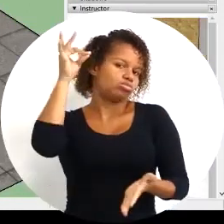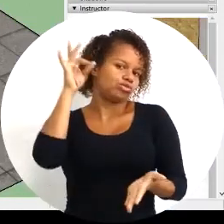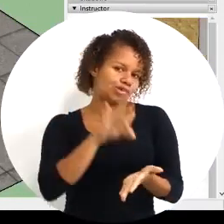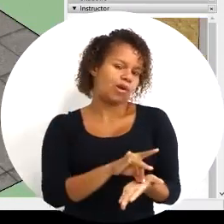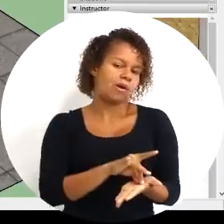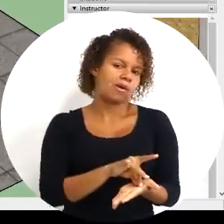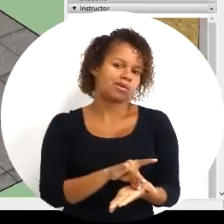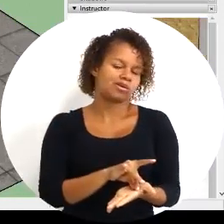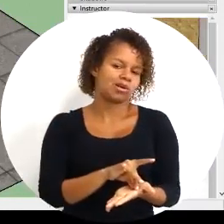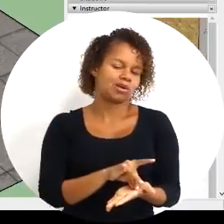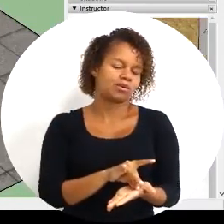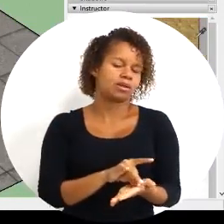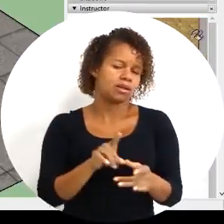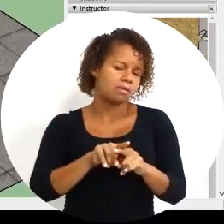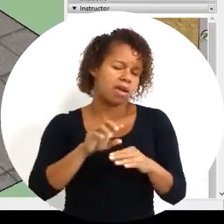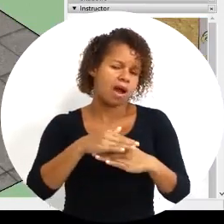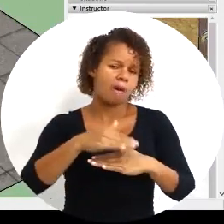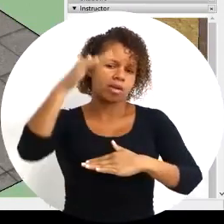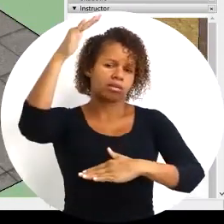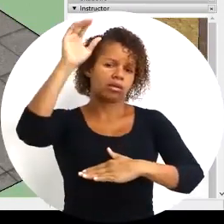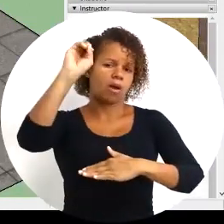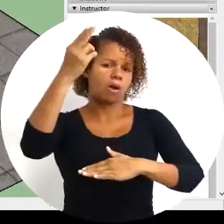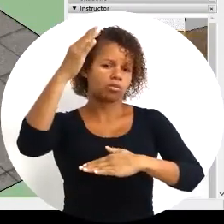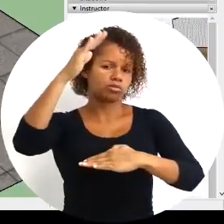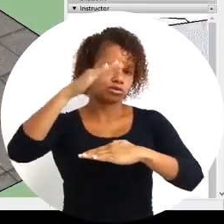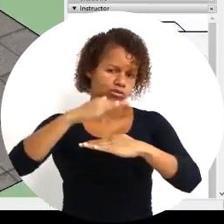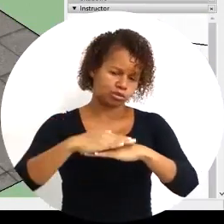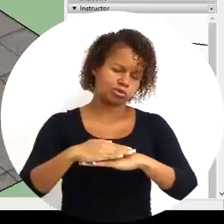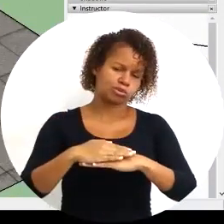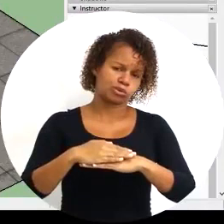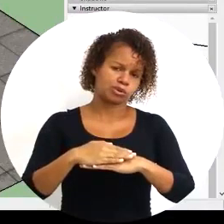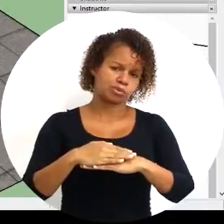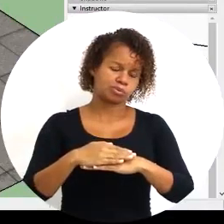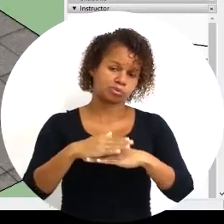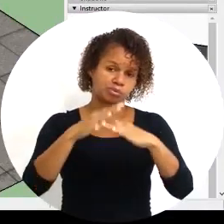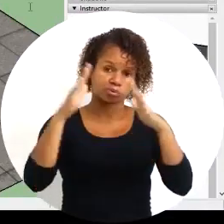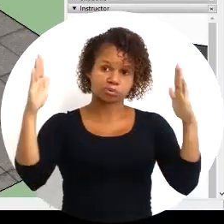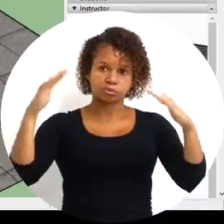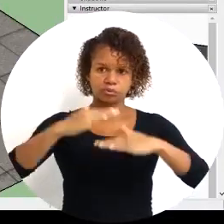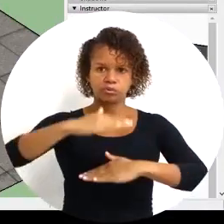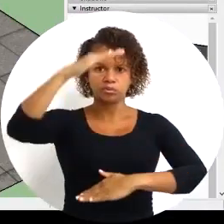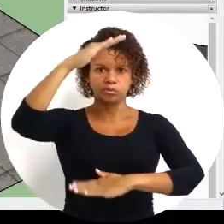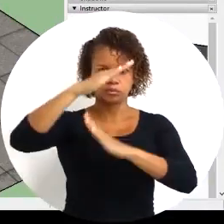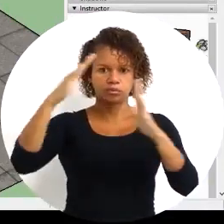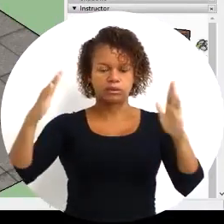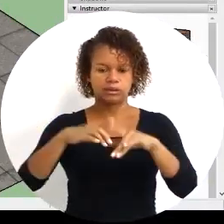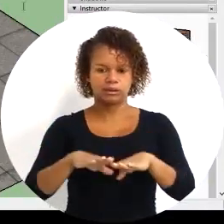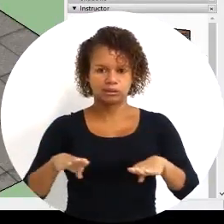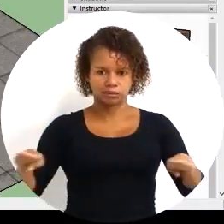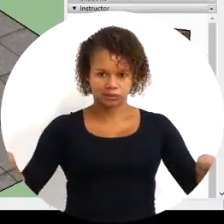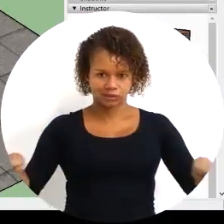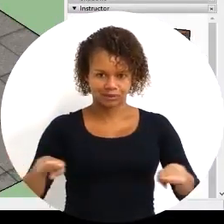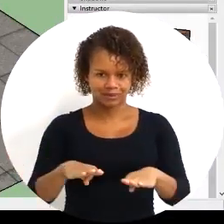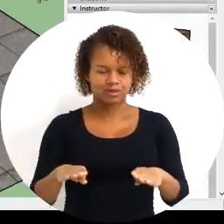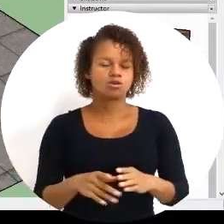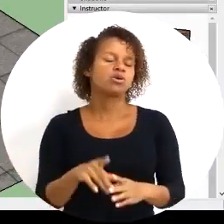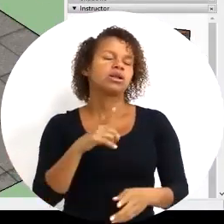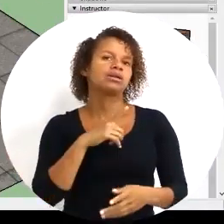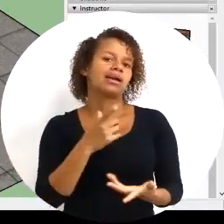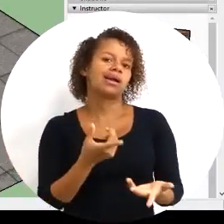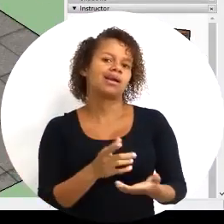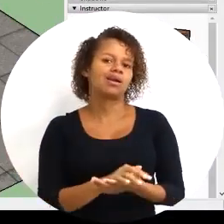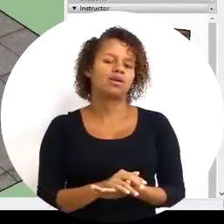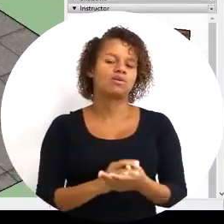cor original e também aumentar ou diminuir o tamanho, as dimensões desse piso. Quando eu